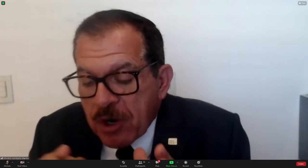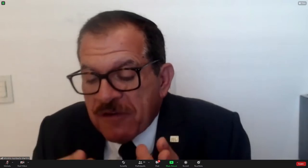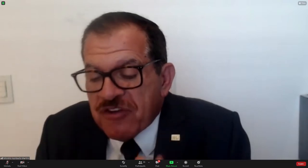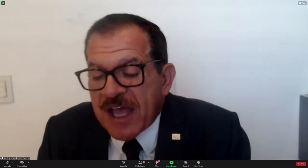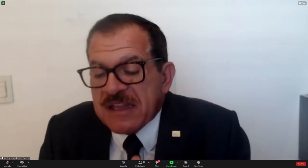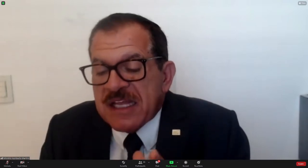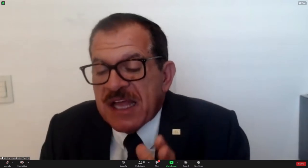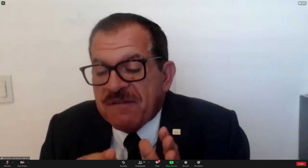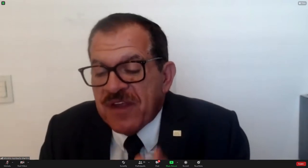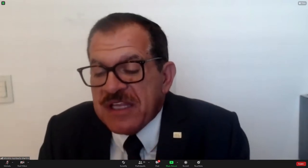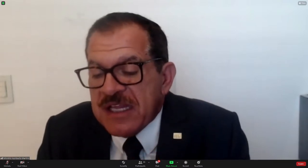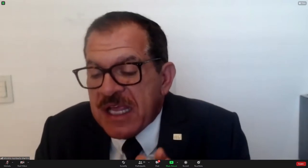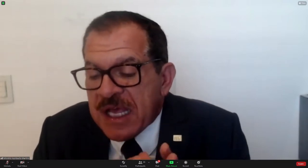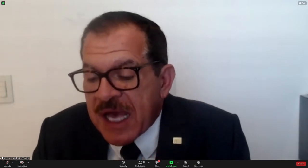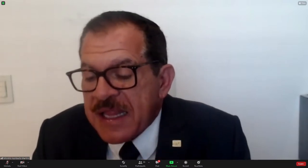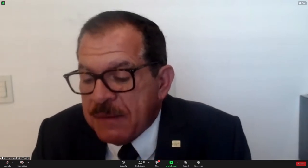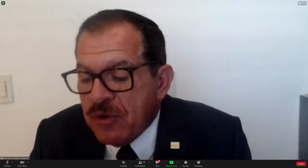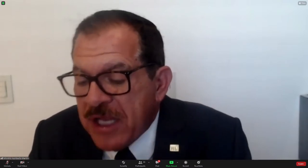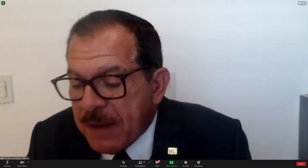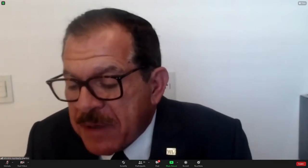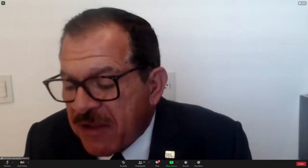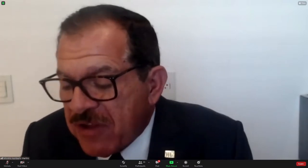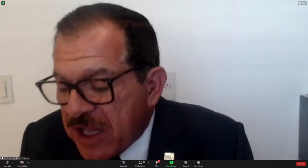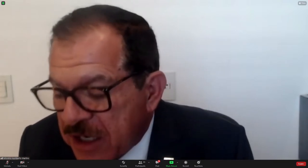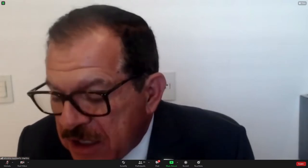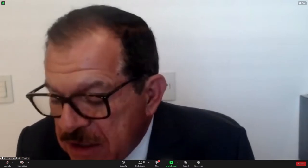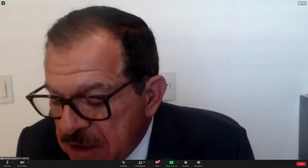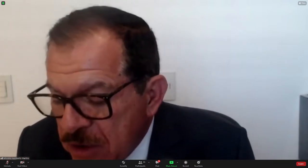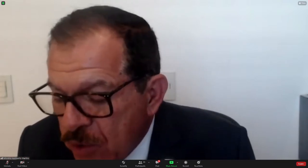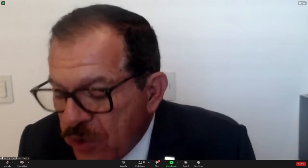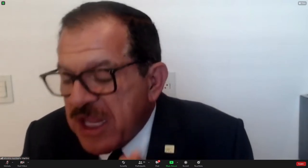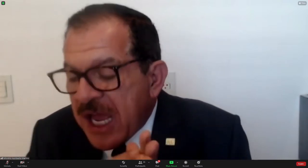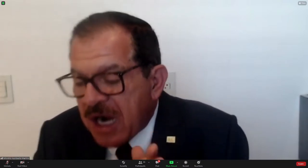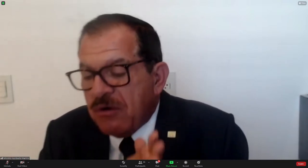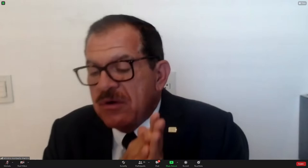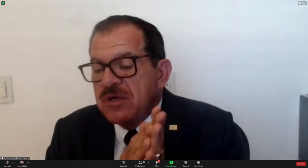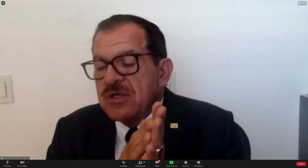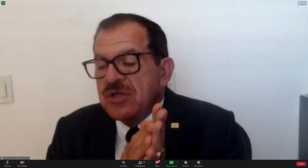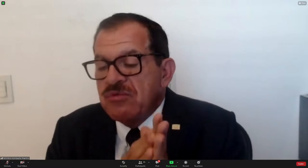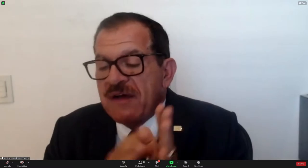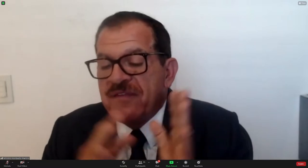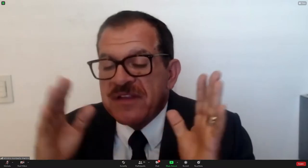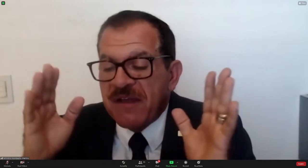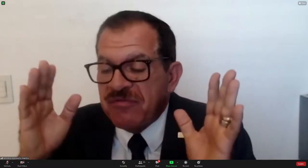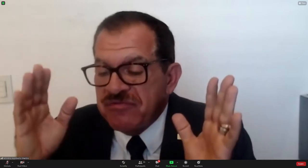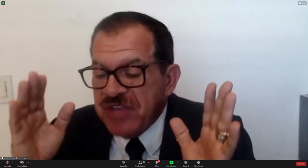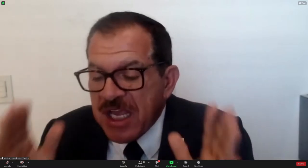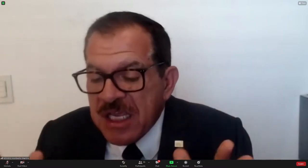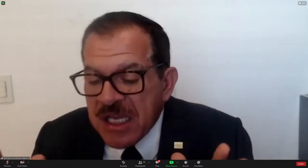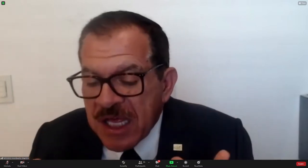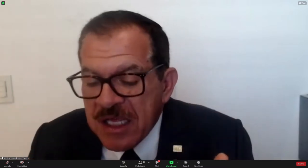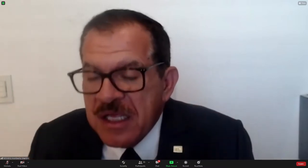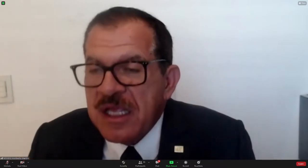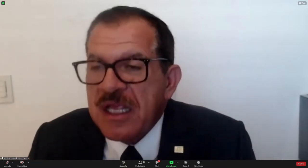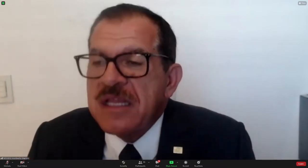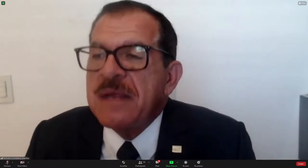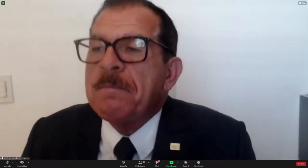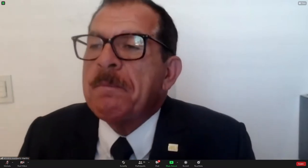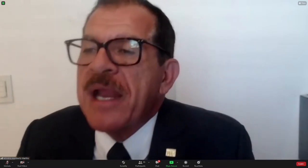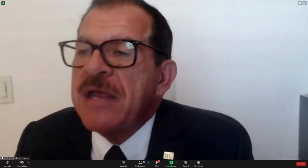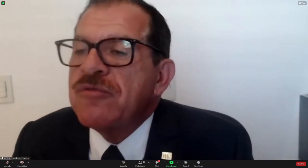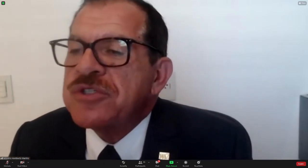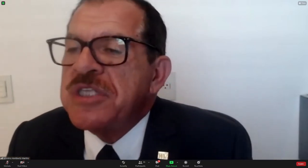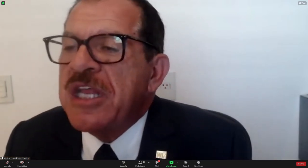E projeta na vida de cada mulher brasileira o ideal de uma vida digna e